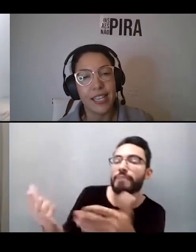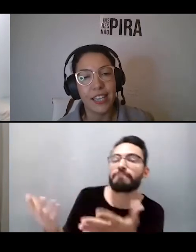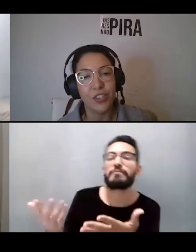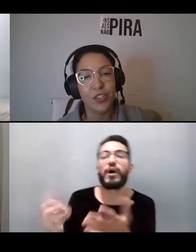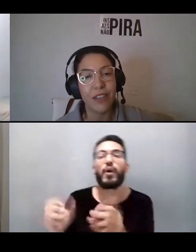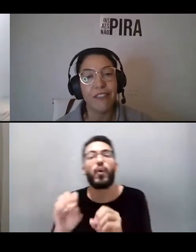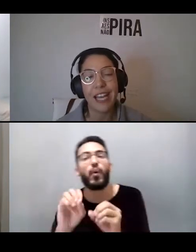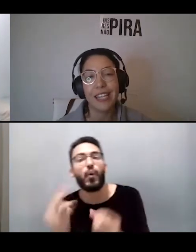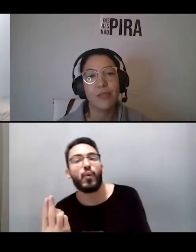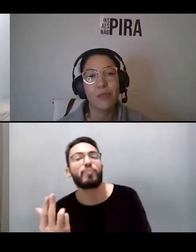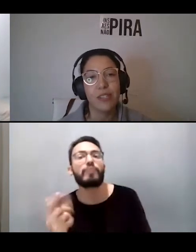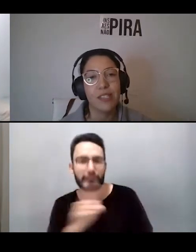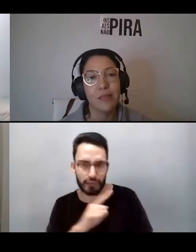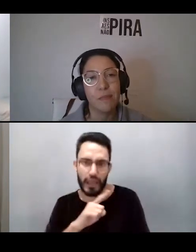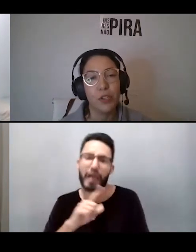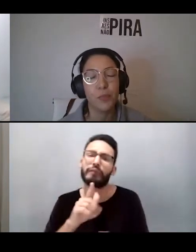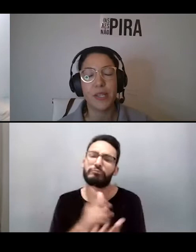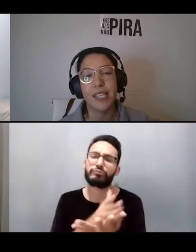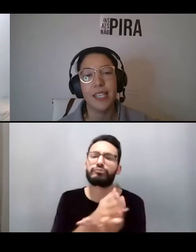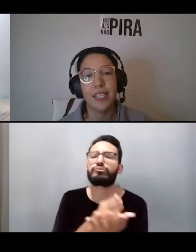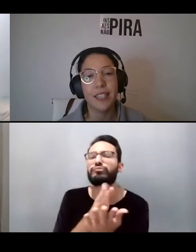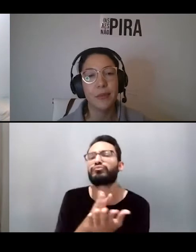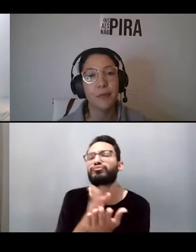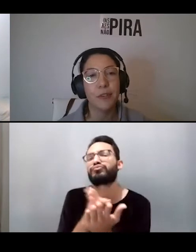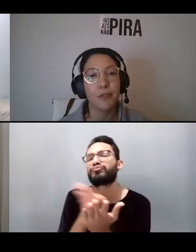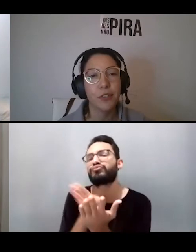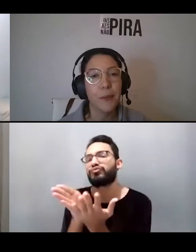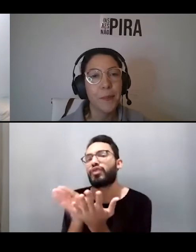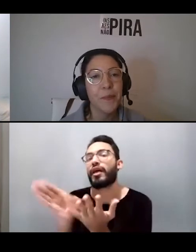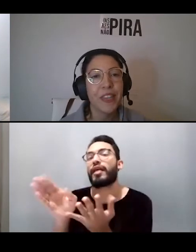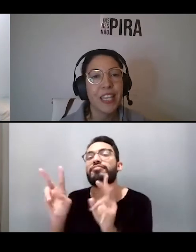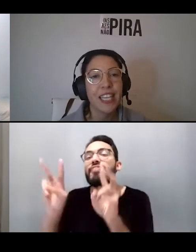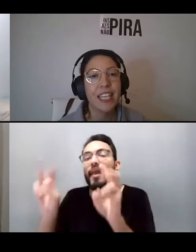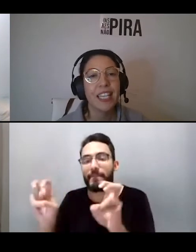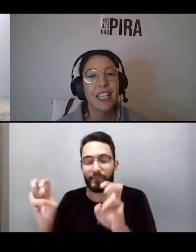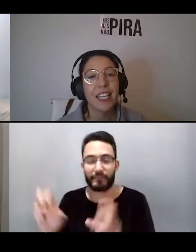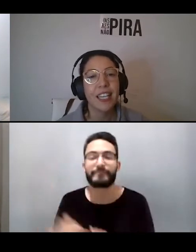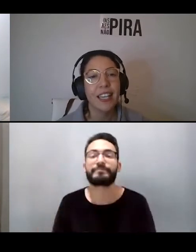né? Que aqui na CIT a gente tem várias coisas. Pode passar, Lê, por favor.